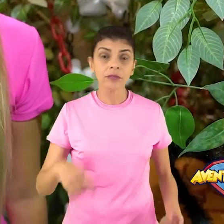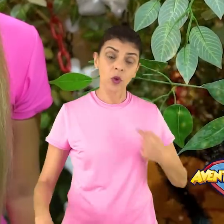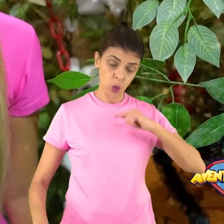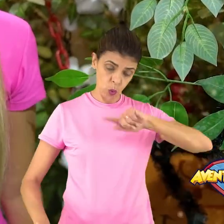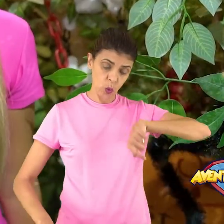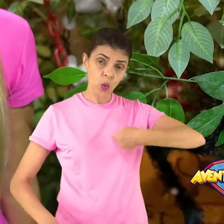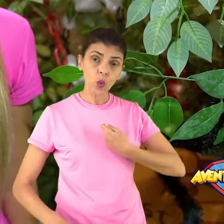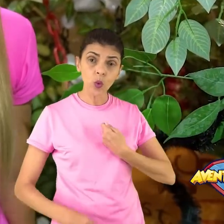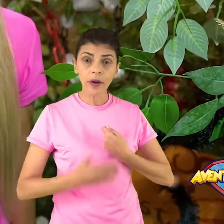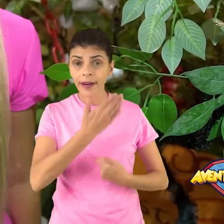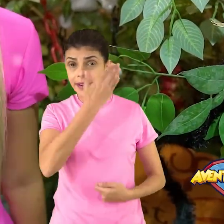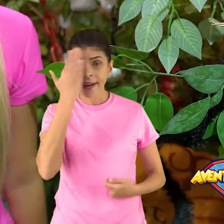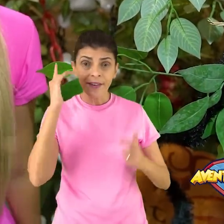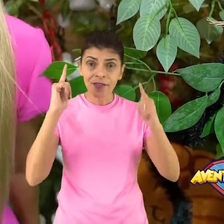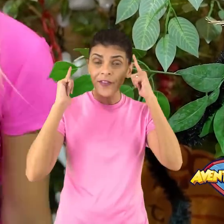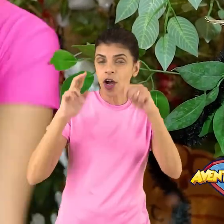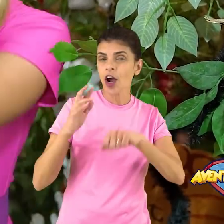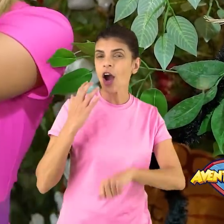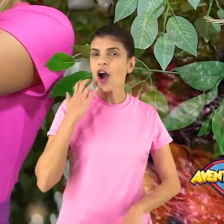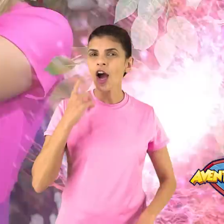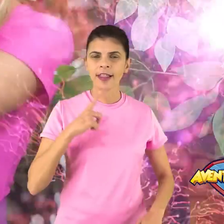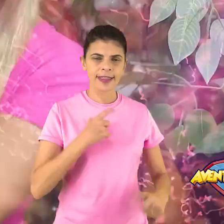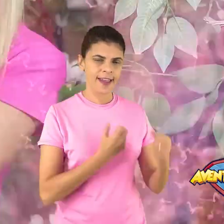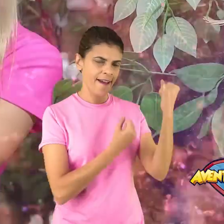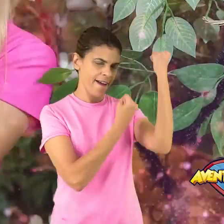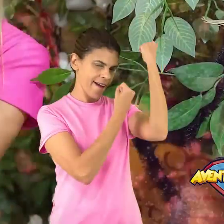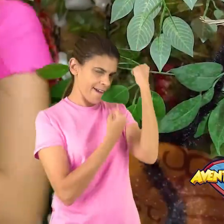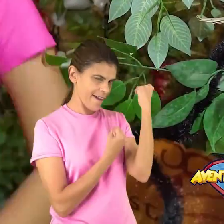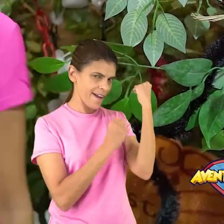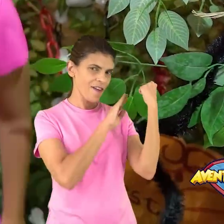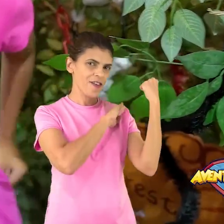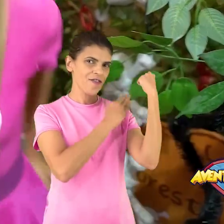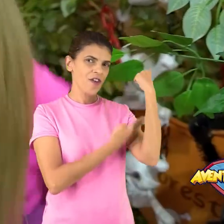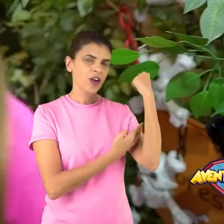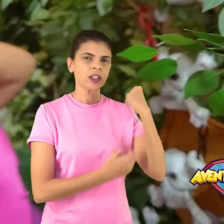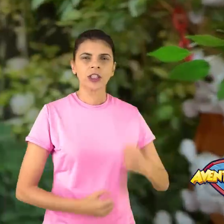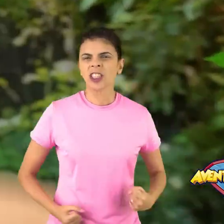Eu sou a aventureira rosa e eu tenho a força!